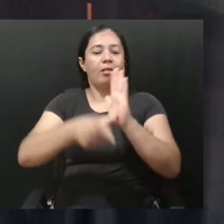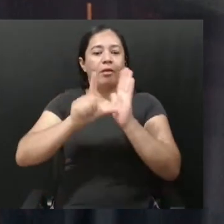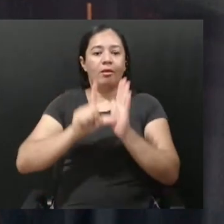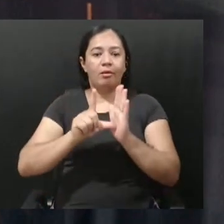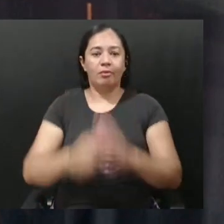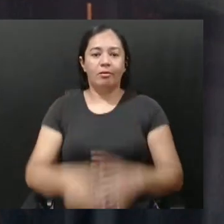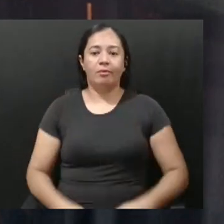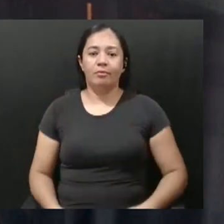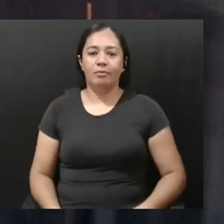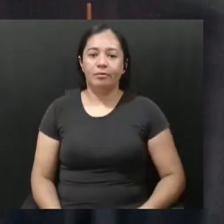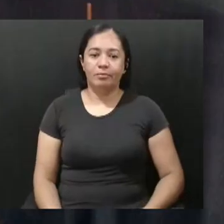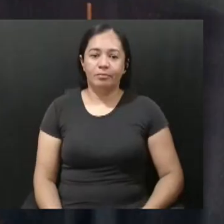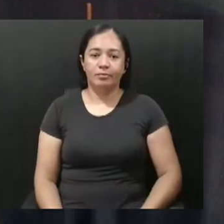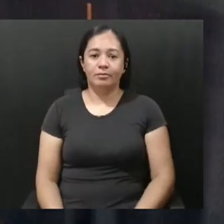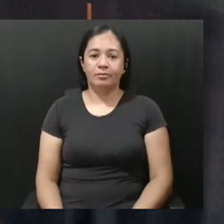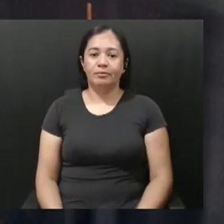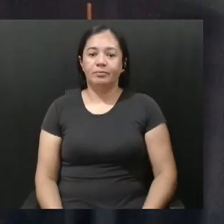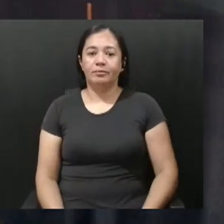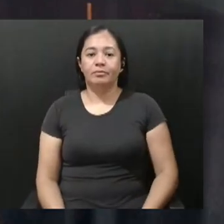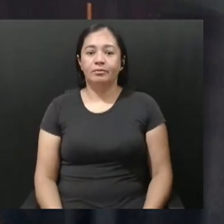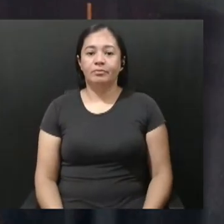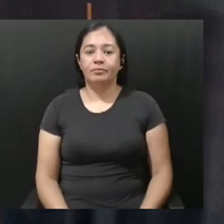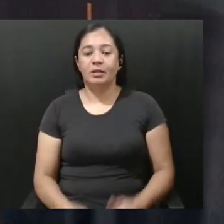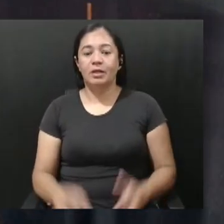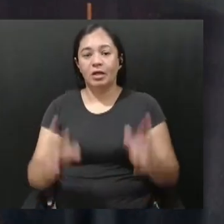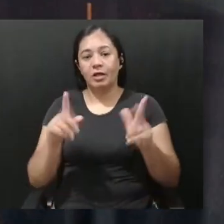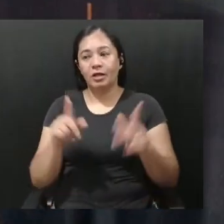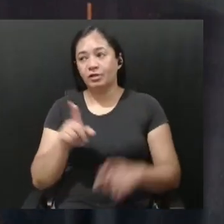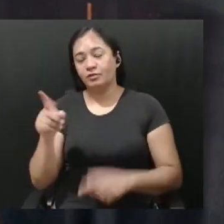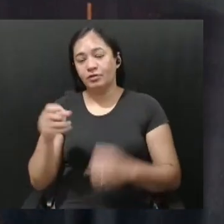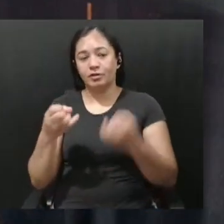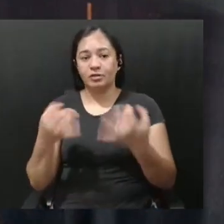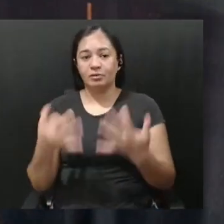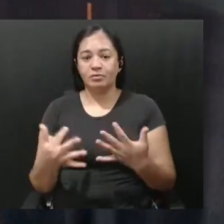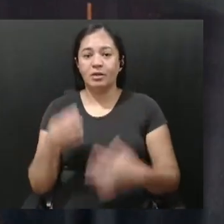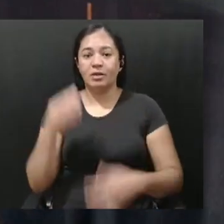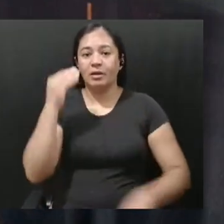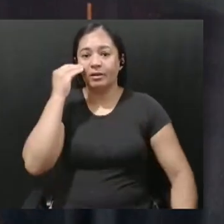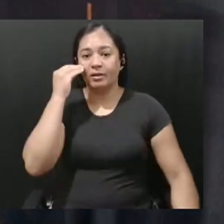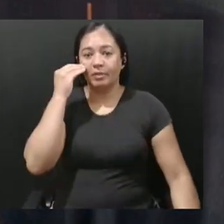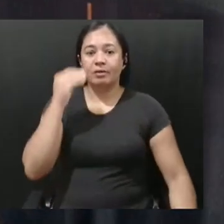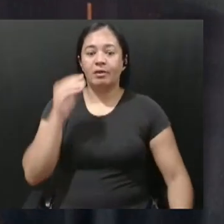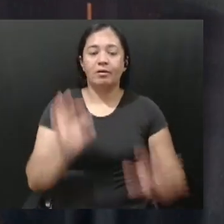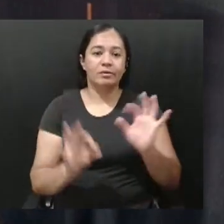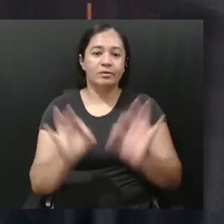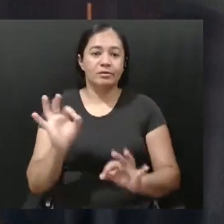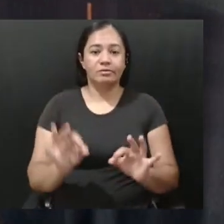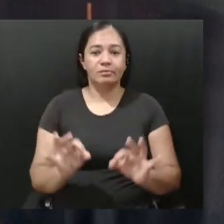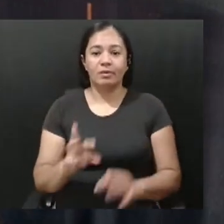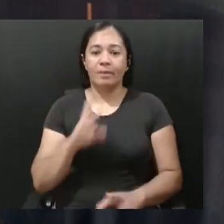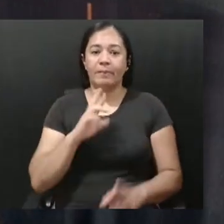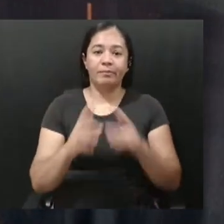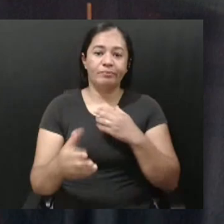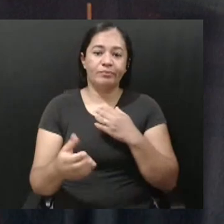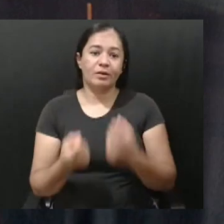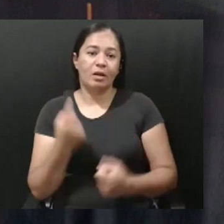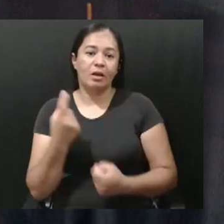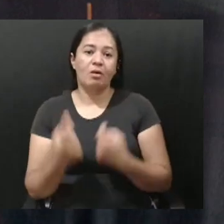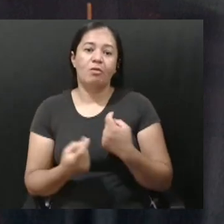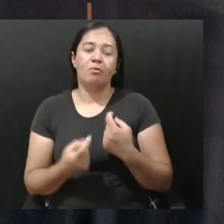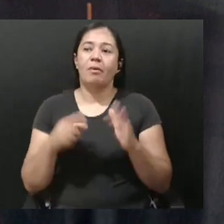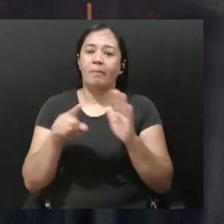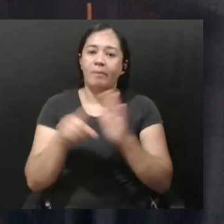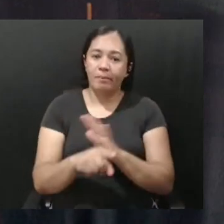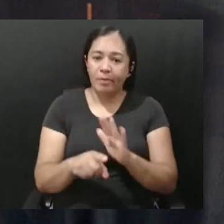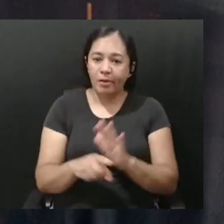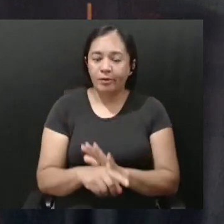sentido, né. É diferente do que o Luiz falou, né, que é tentar, Uhum. assim, se preparar para responder algumas perguntas, Uhum. né, se preparar